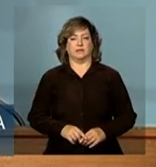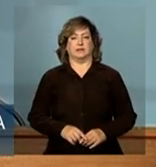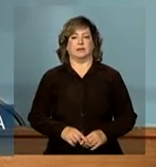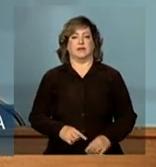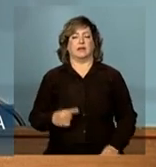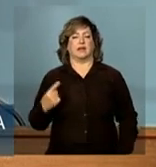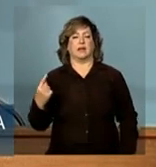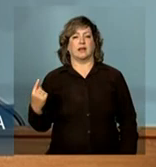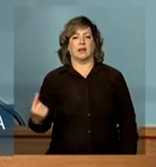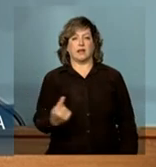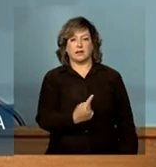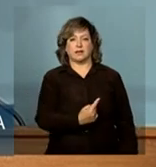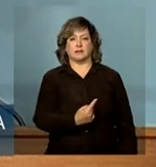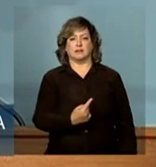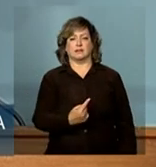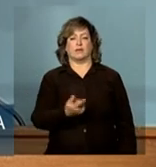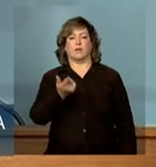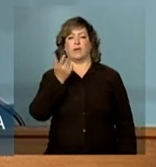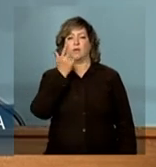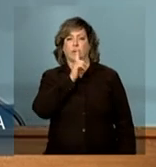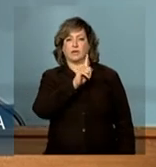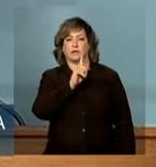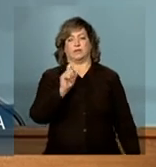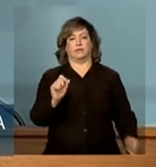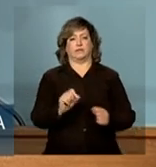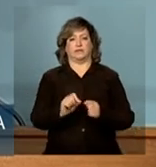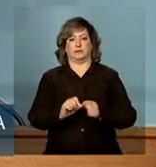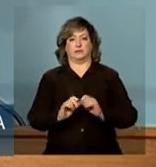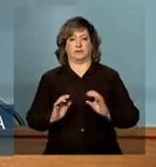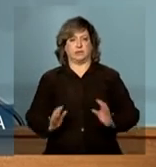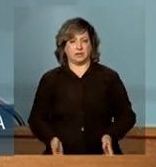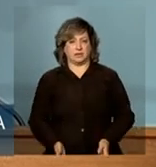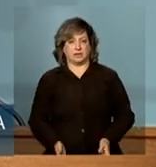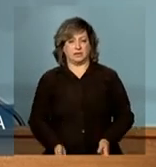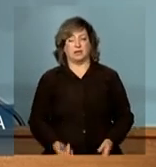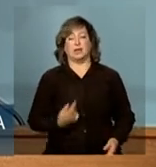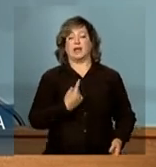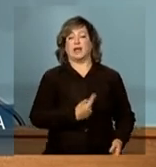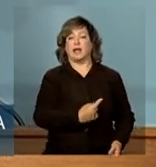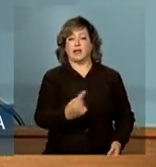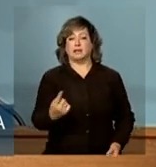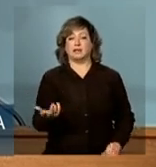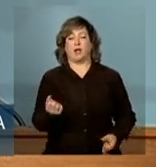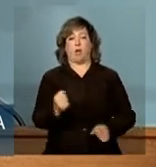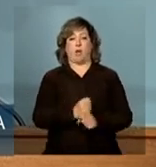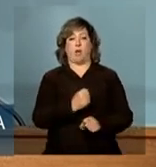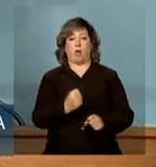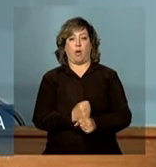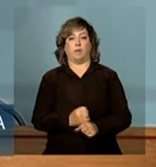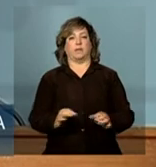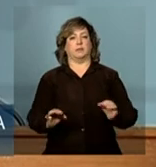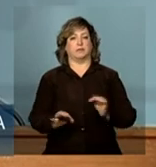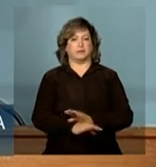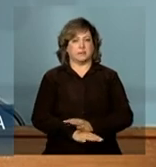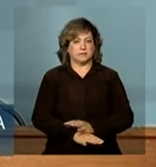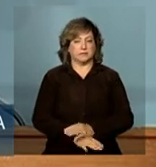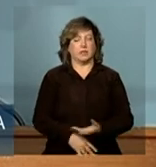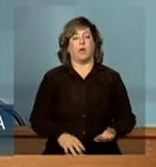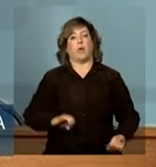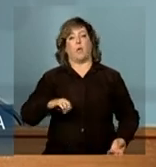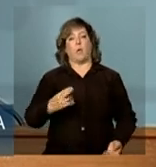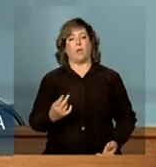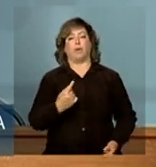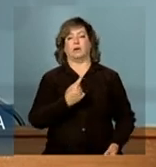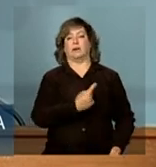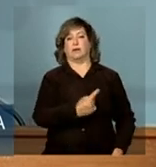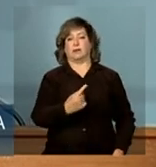cada conquista realizada, cada obra executada ou cada